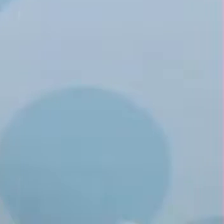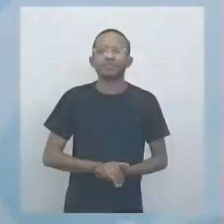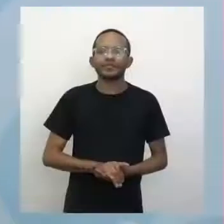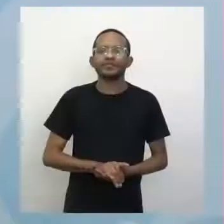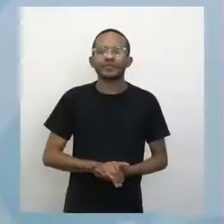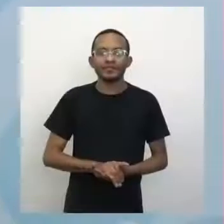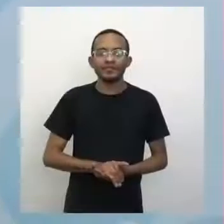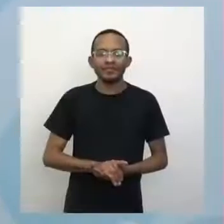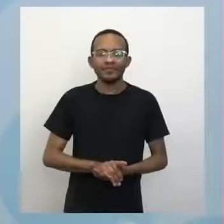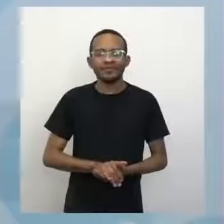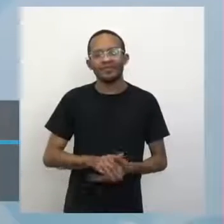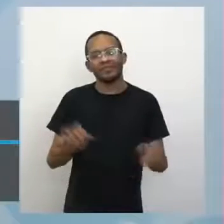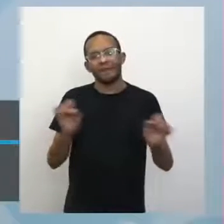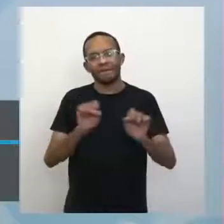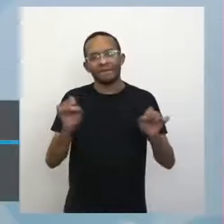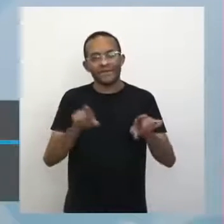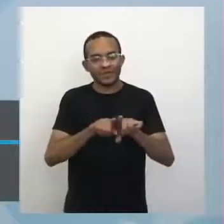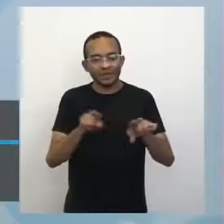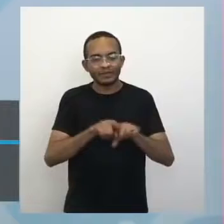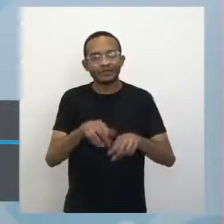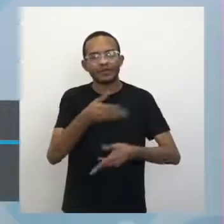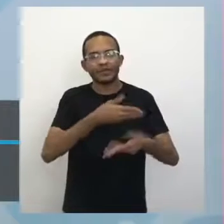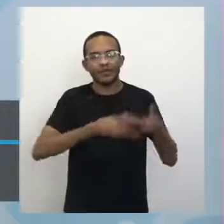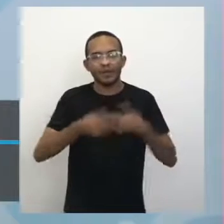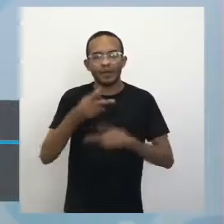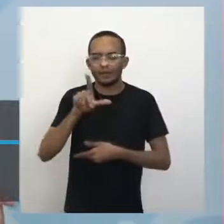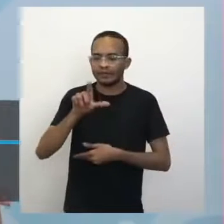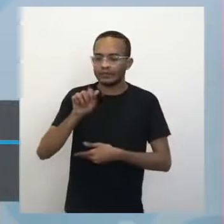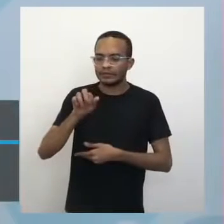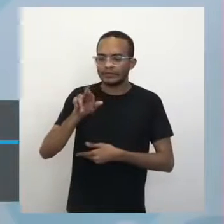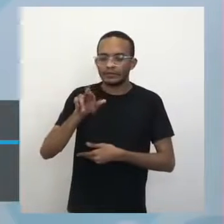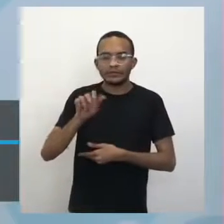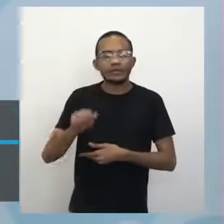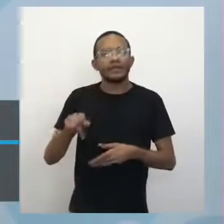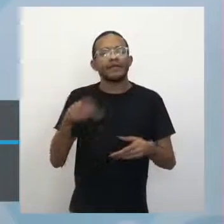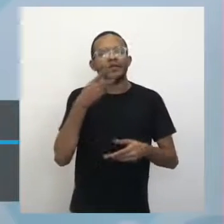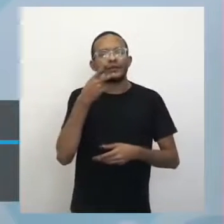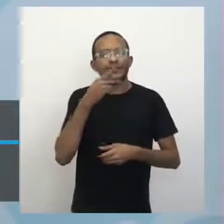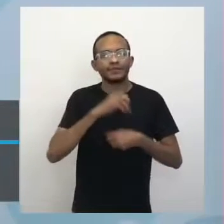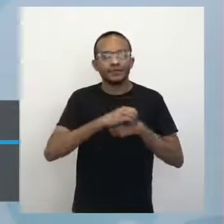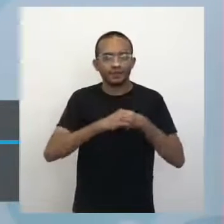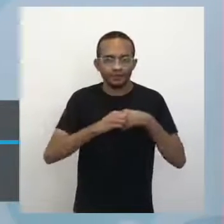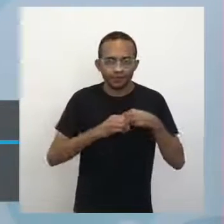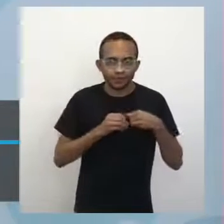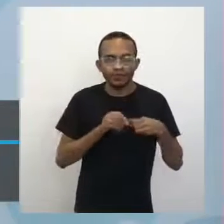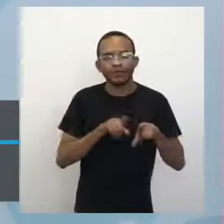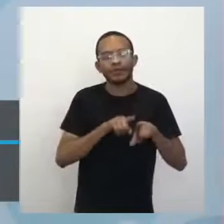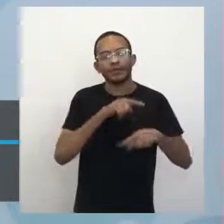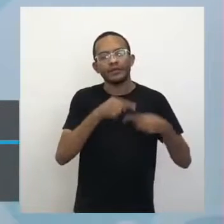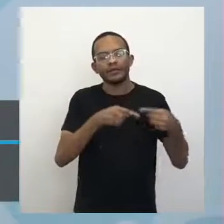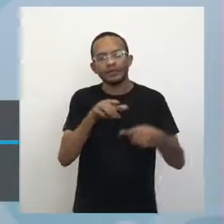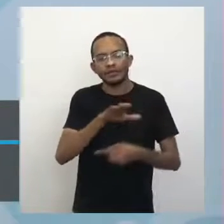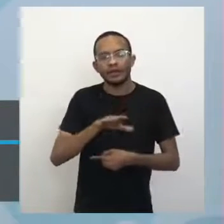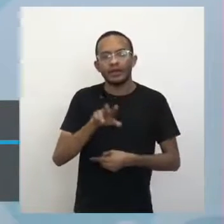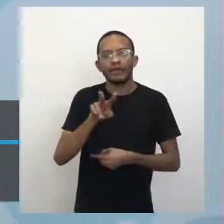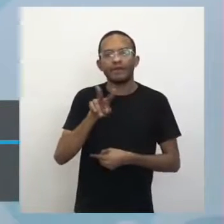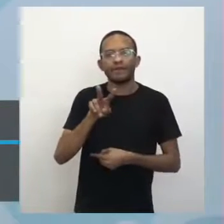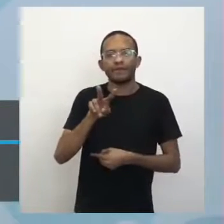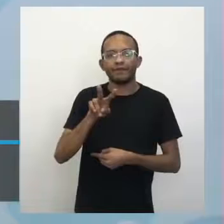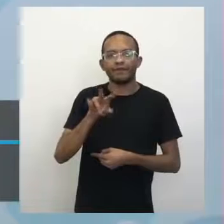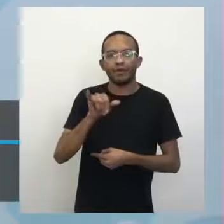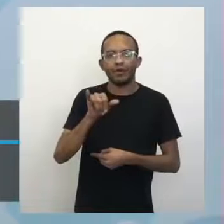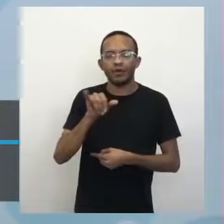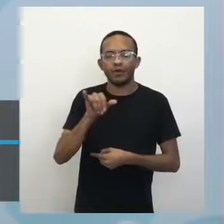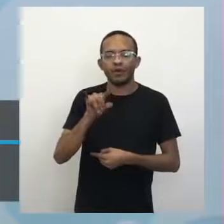Olha aí as participações dos alunos, tem a Lara Viana, que colocou, são células reprodutoras, ela é lá da Escola Cícero de Votuporanga, um abração aí para